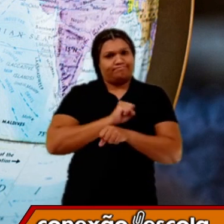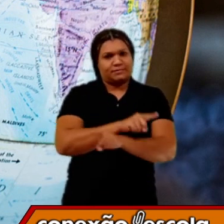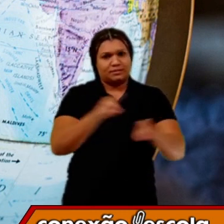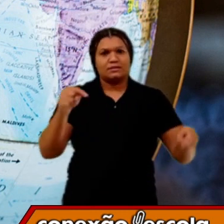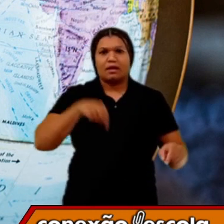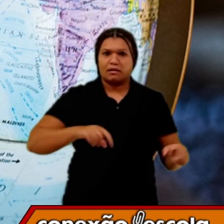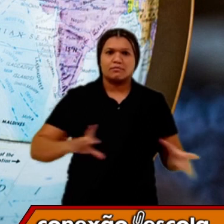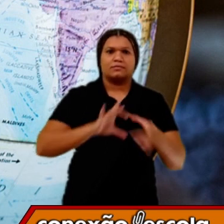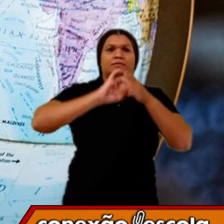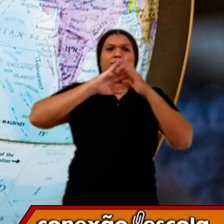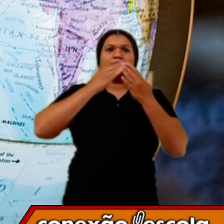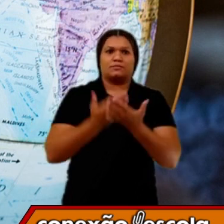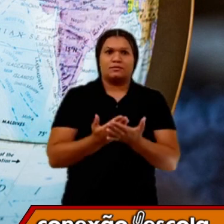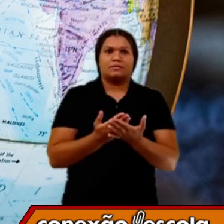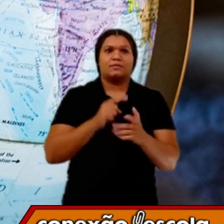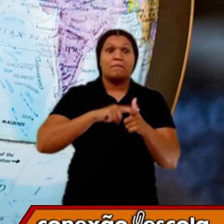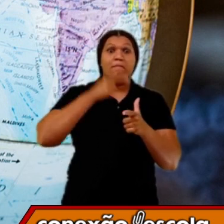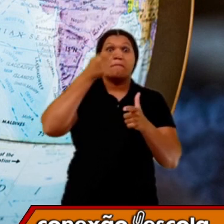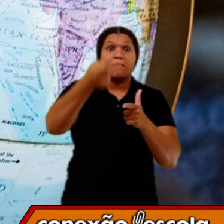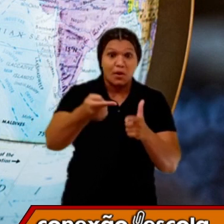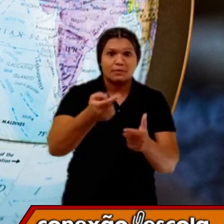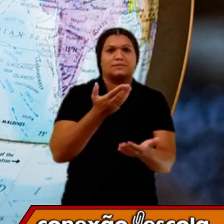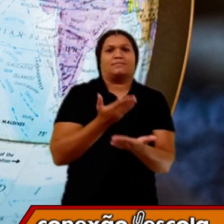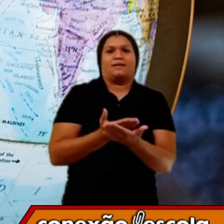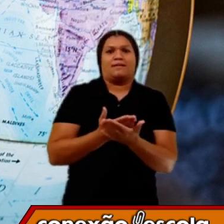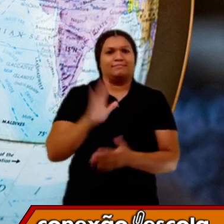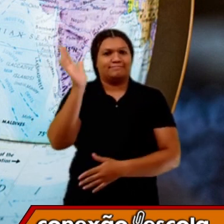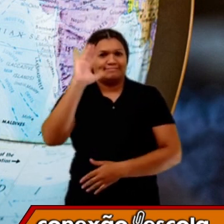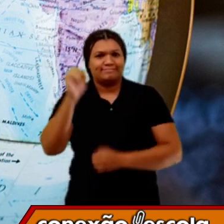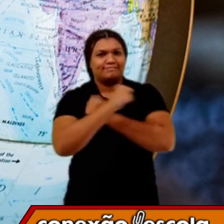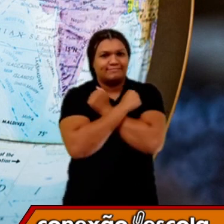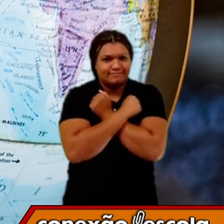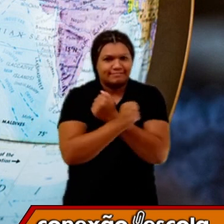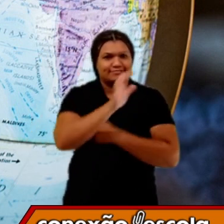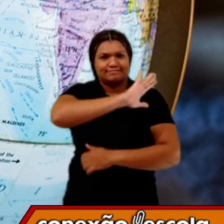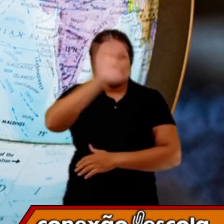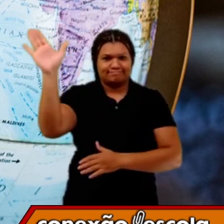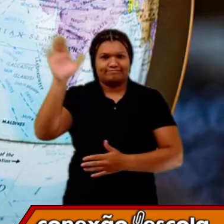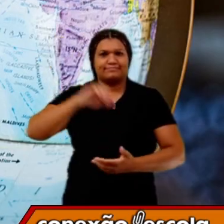Conexão Escola para a nossa próxima aula. Grande abraço e fui!